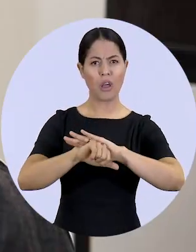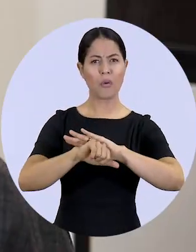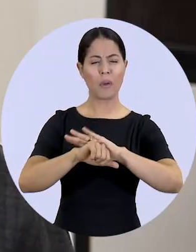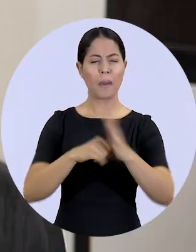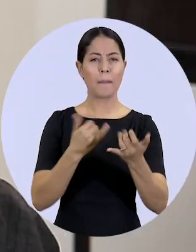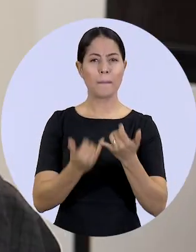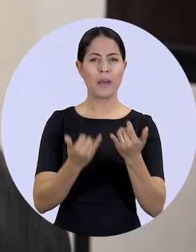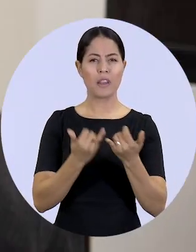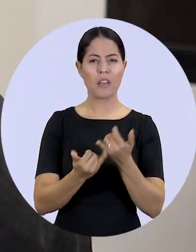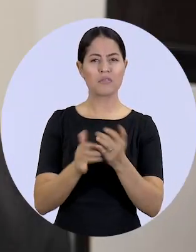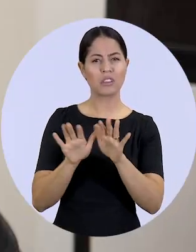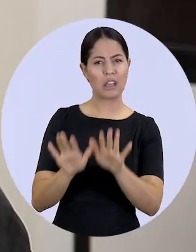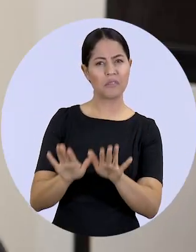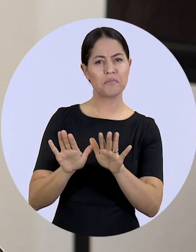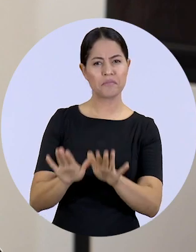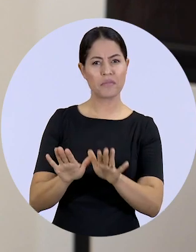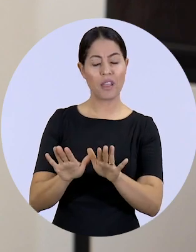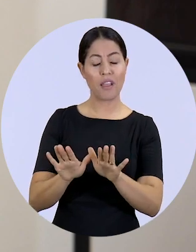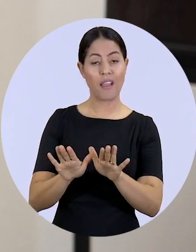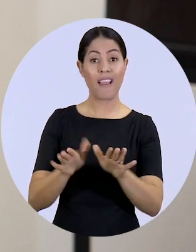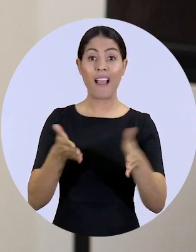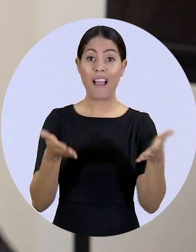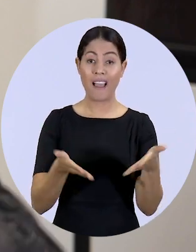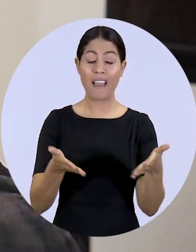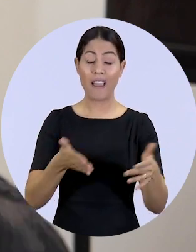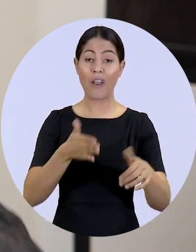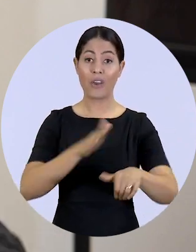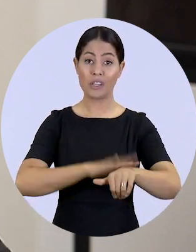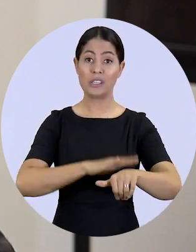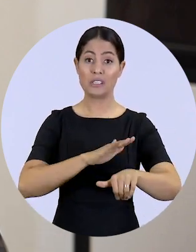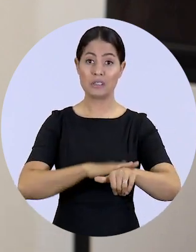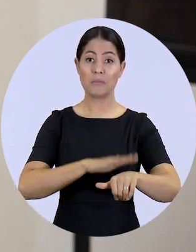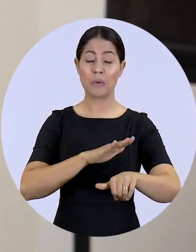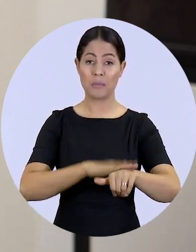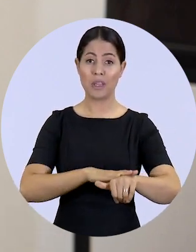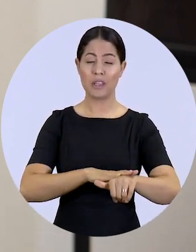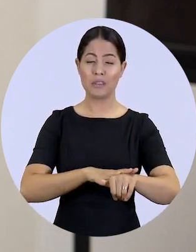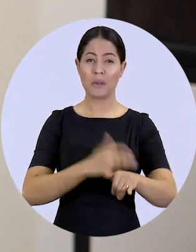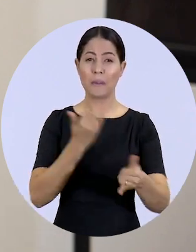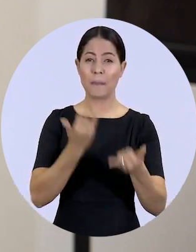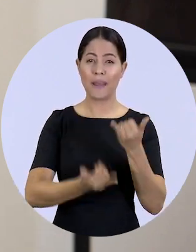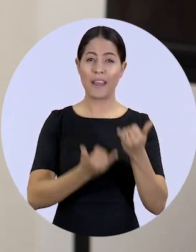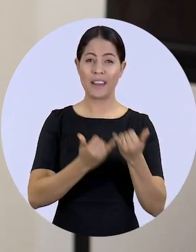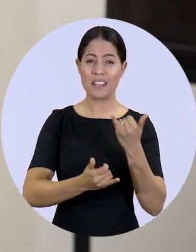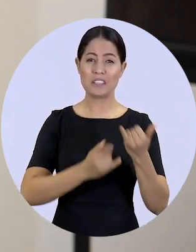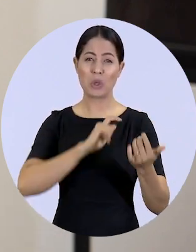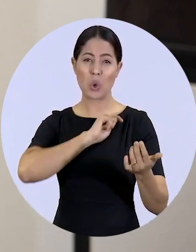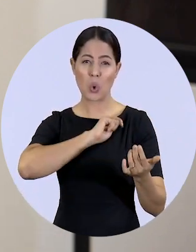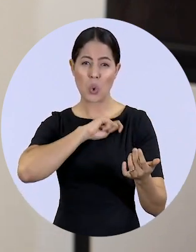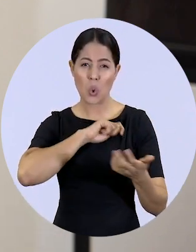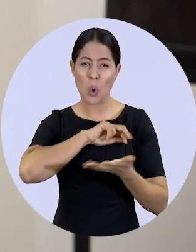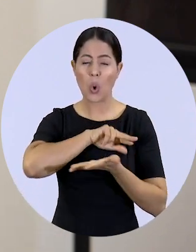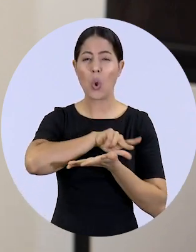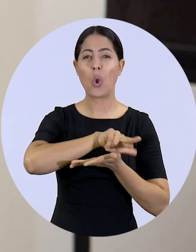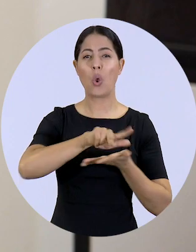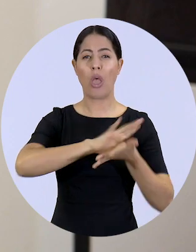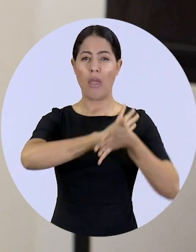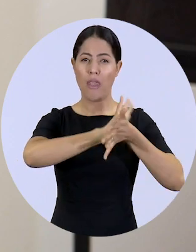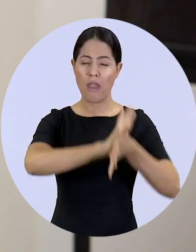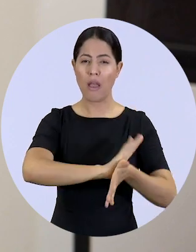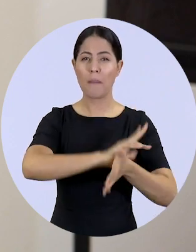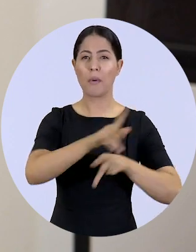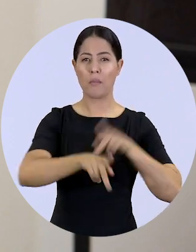criminal estava um pouco mais acomodada. Nesse momento punitivo, nesse momento quase cruel pelo que passa a